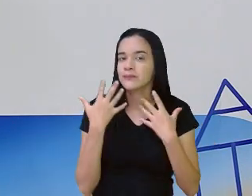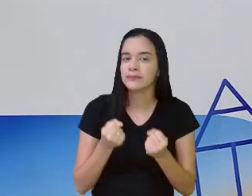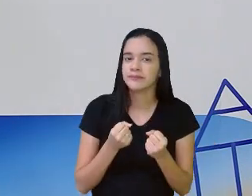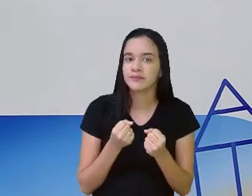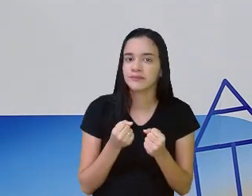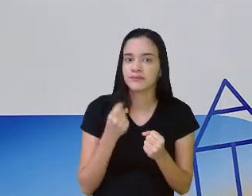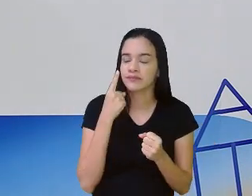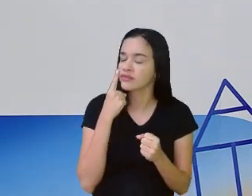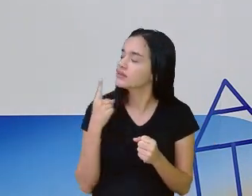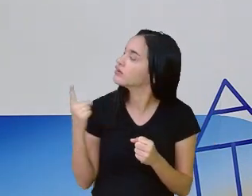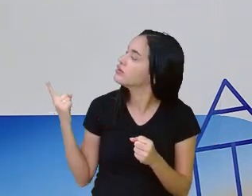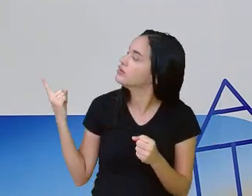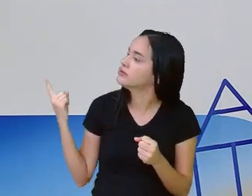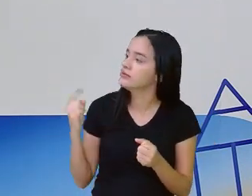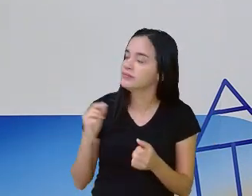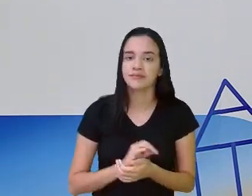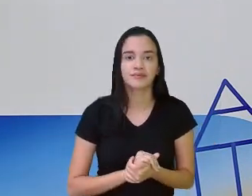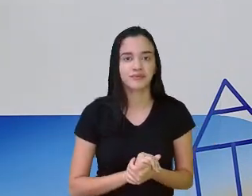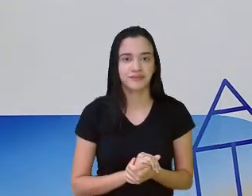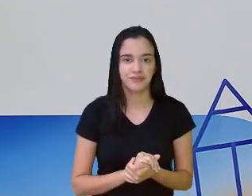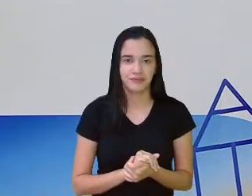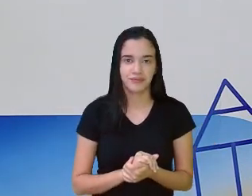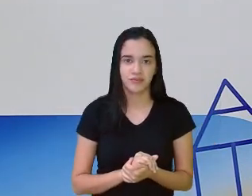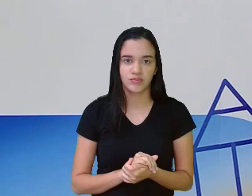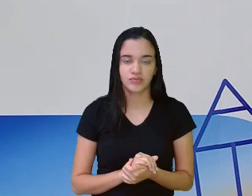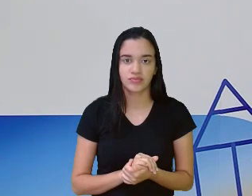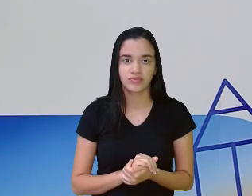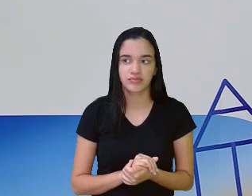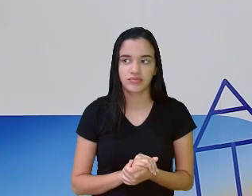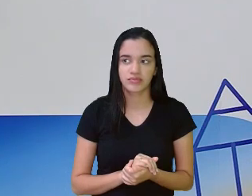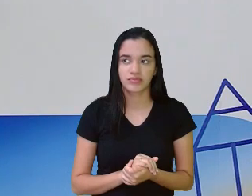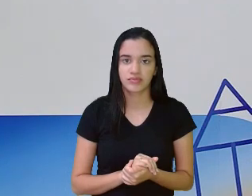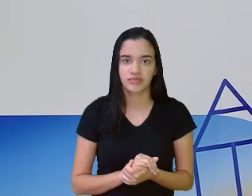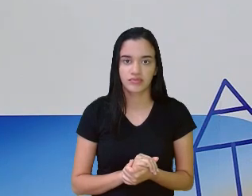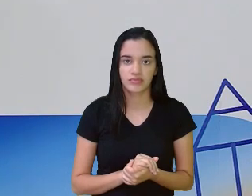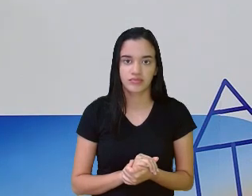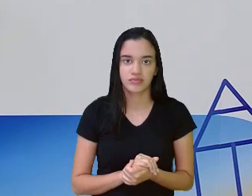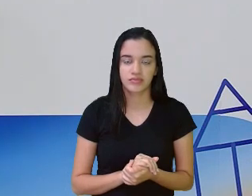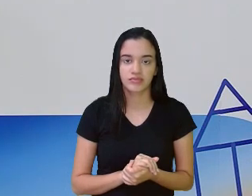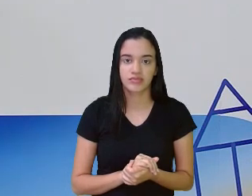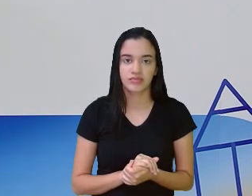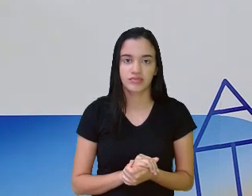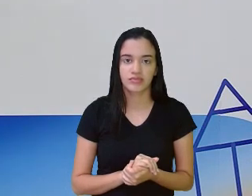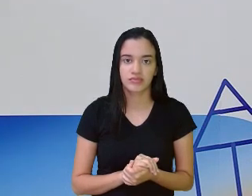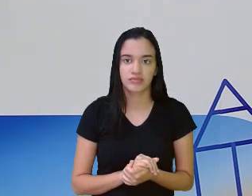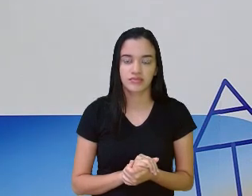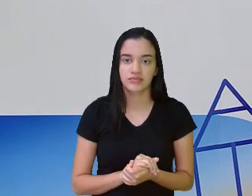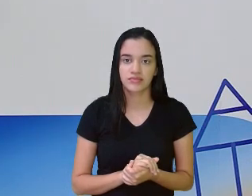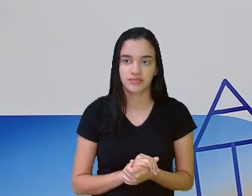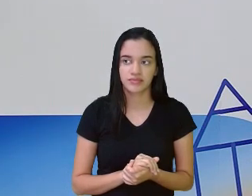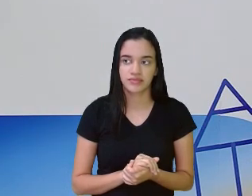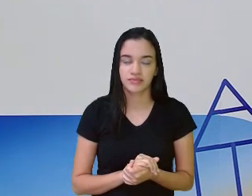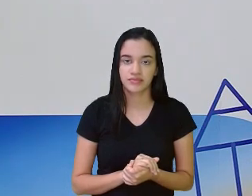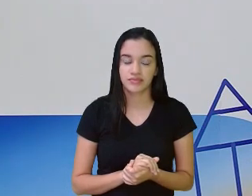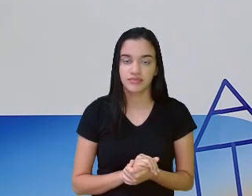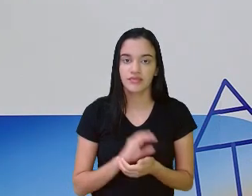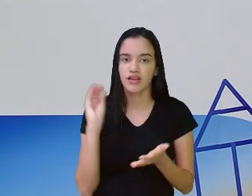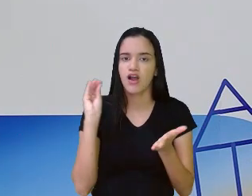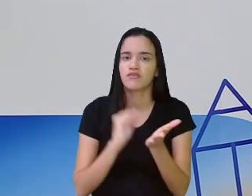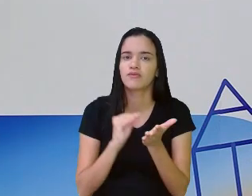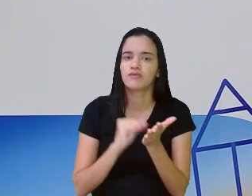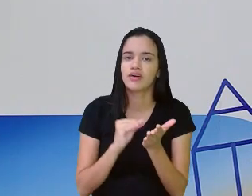1/4. Aqui eu tenho meu inteiro. A minha metade. Falta só